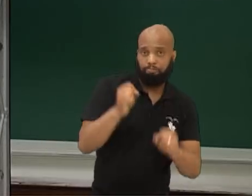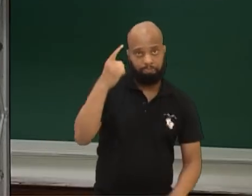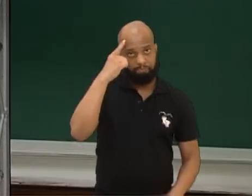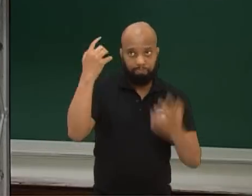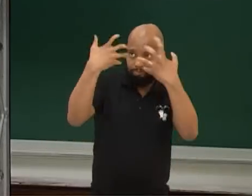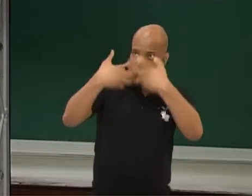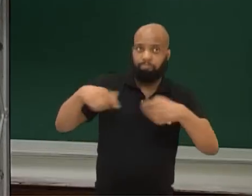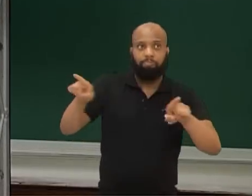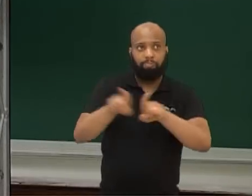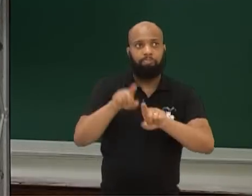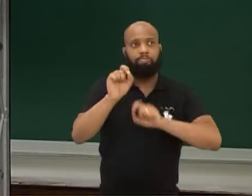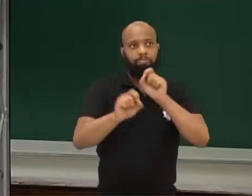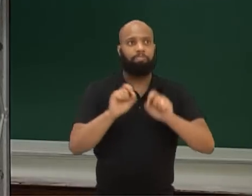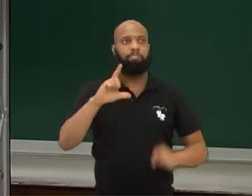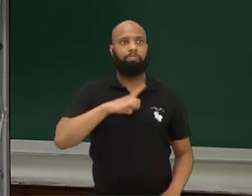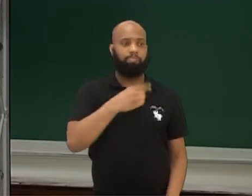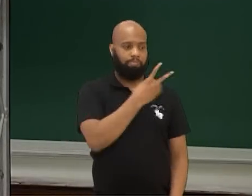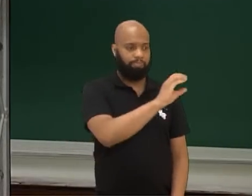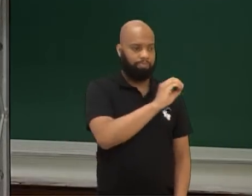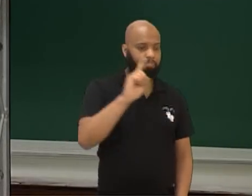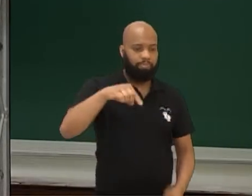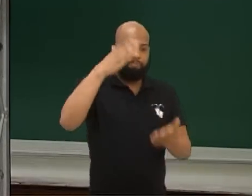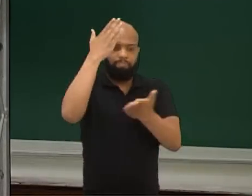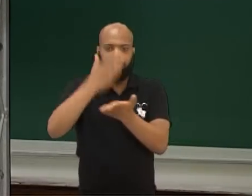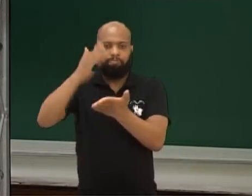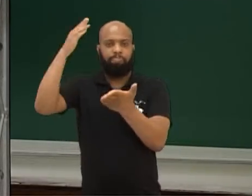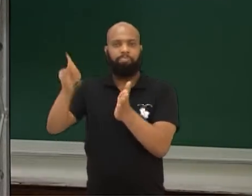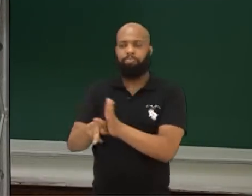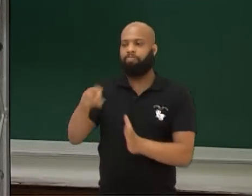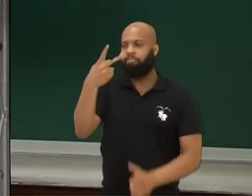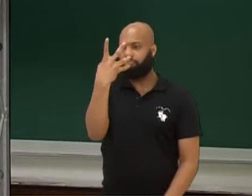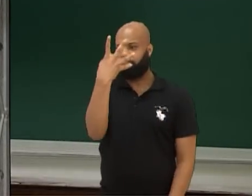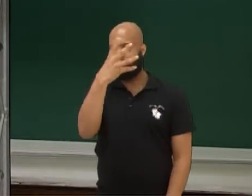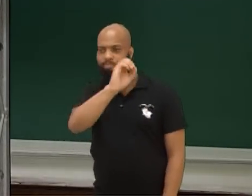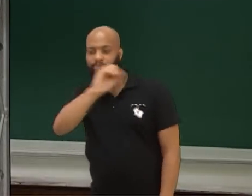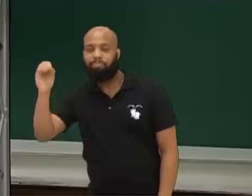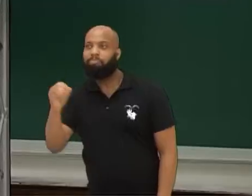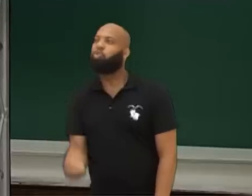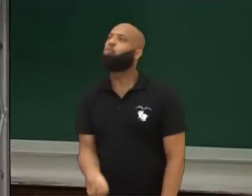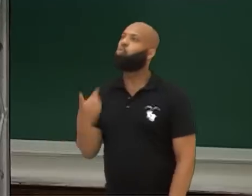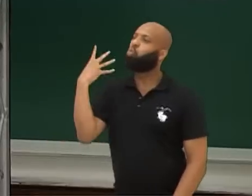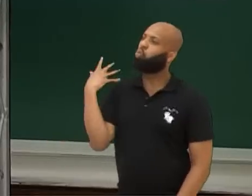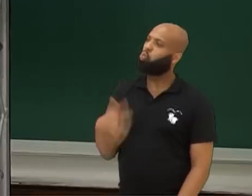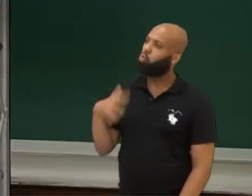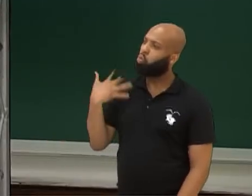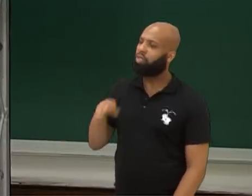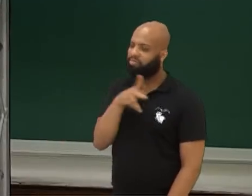pensar ainda, 200 é a metade de 400. Ah, professora,